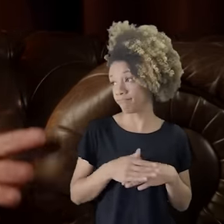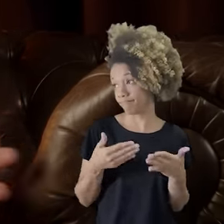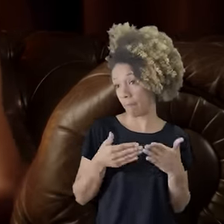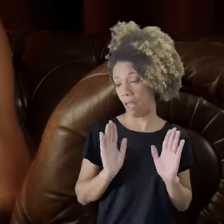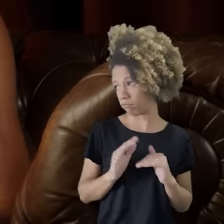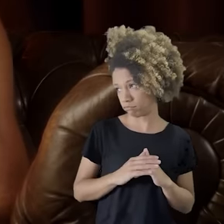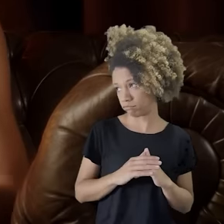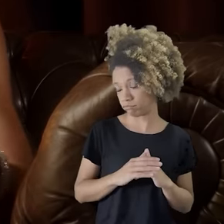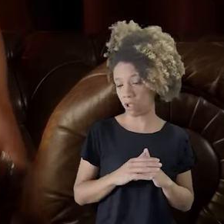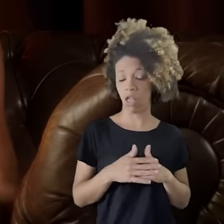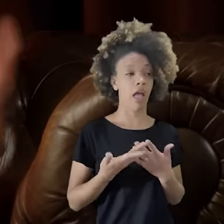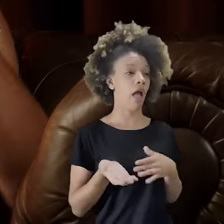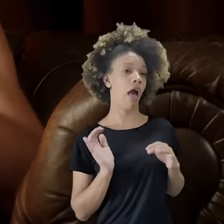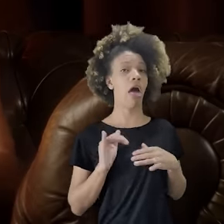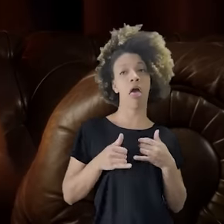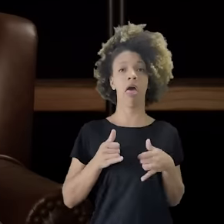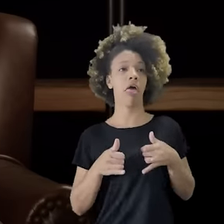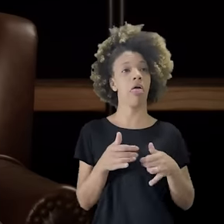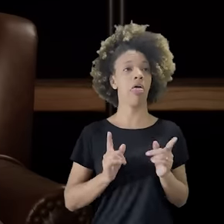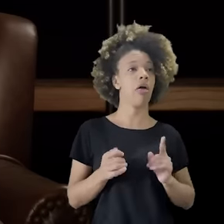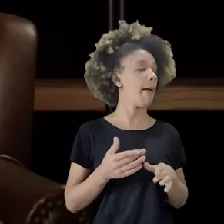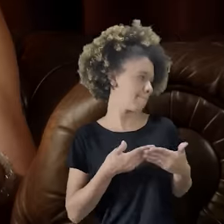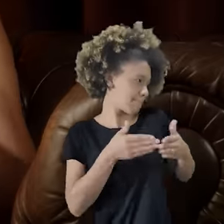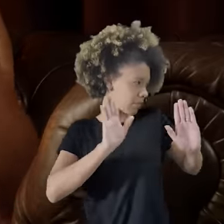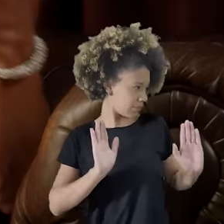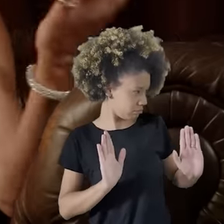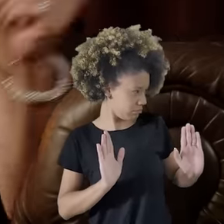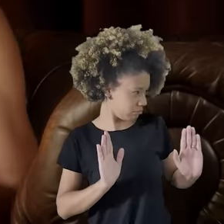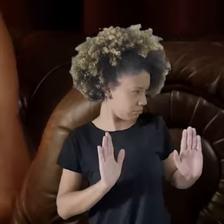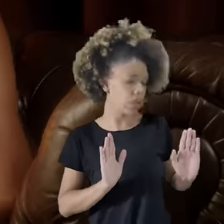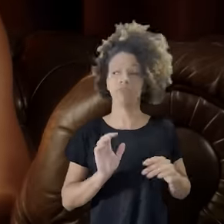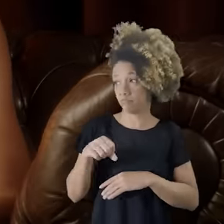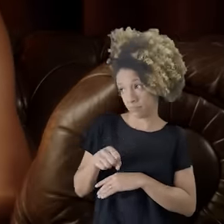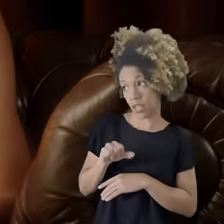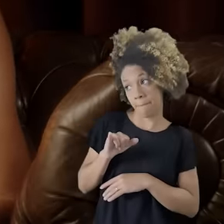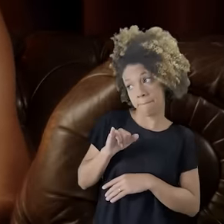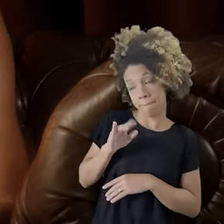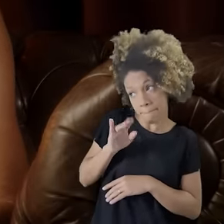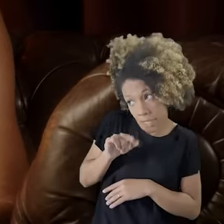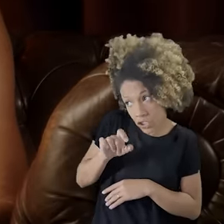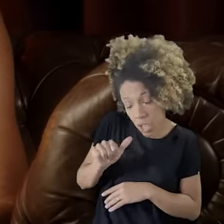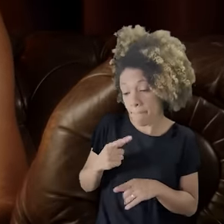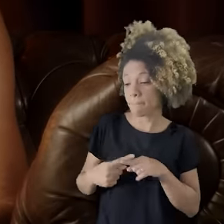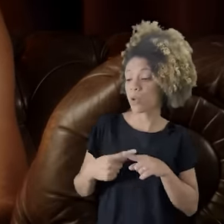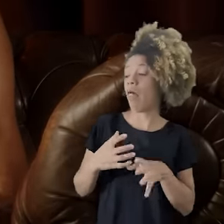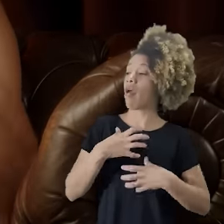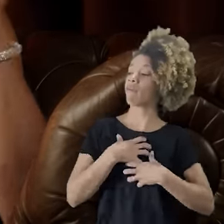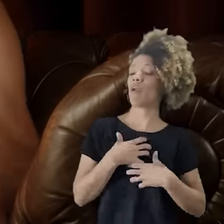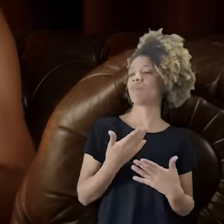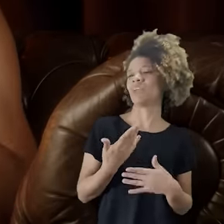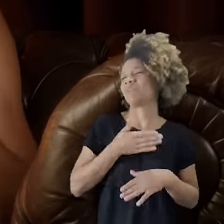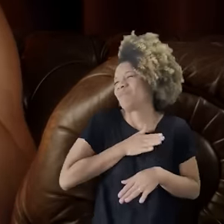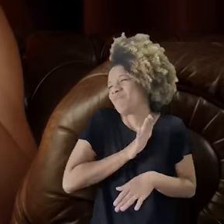que é toda Formosa ela fica espantando esse é mais expansiva porque porque ela quer de uma certa forma